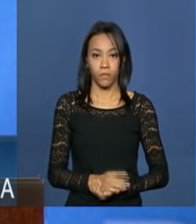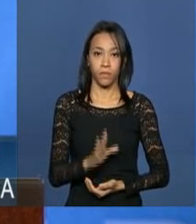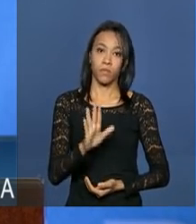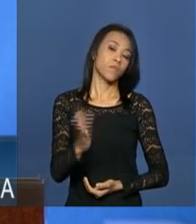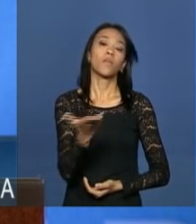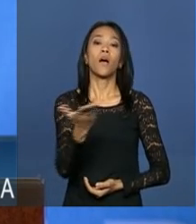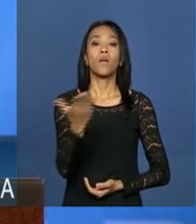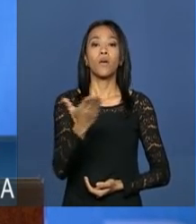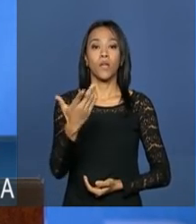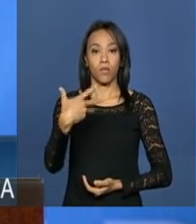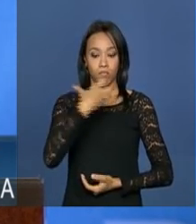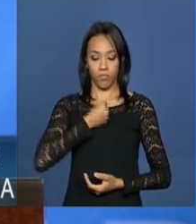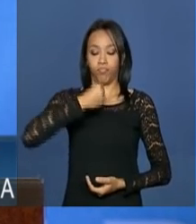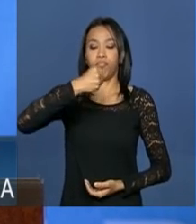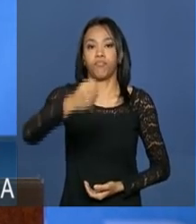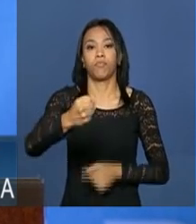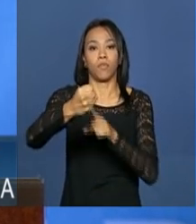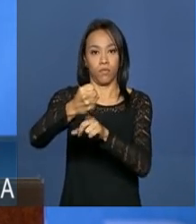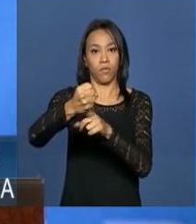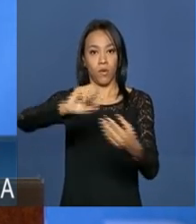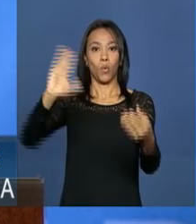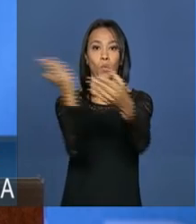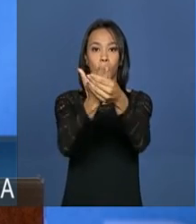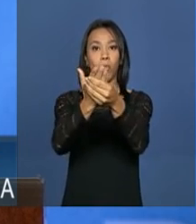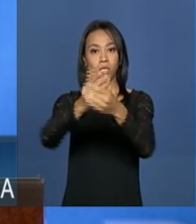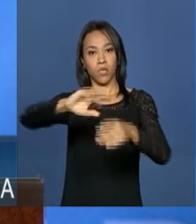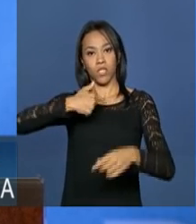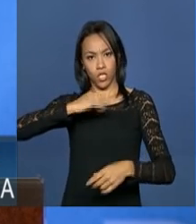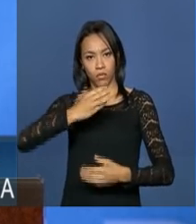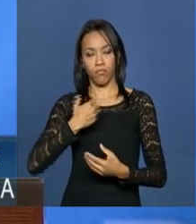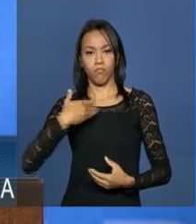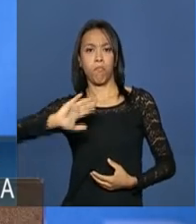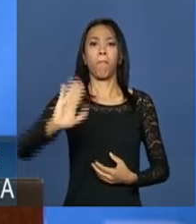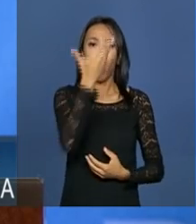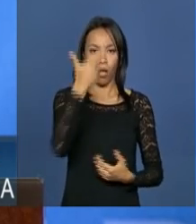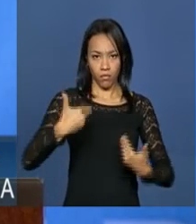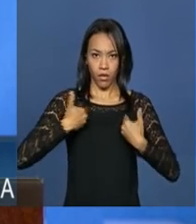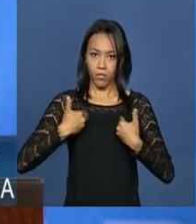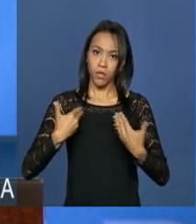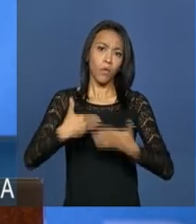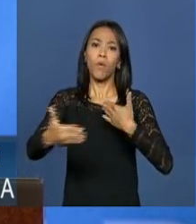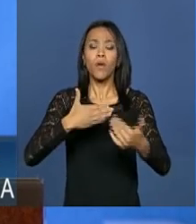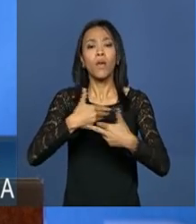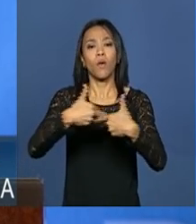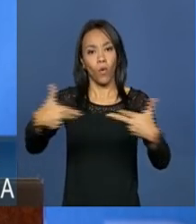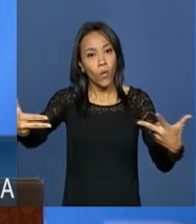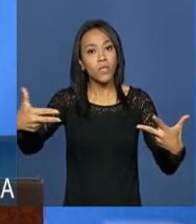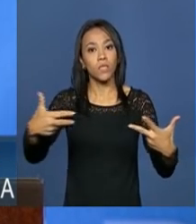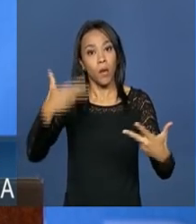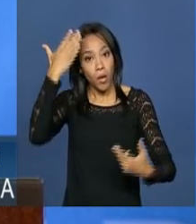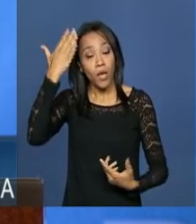submeter-me a um impeachment ou exigir-me a renúncia ou tentar quaisquer expedientes